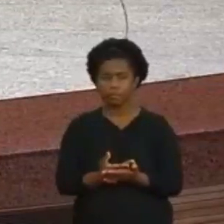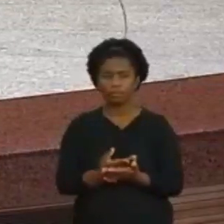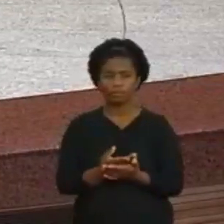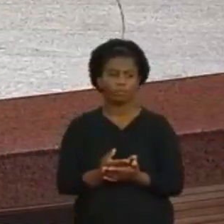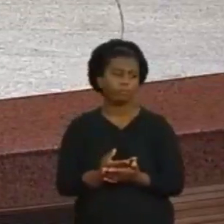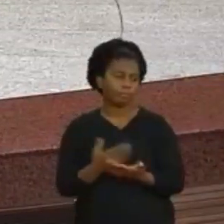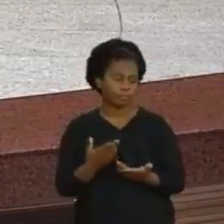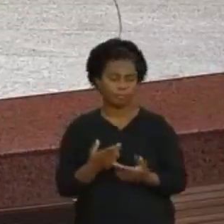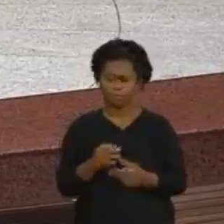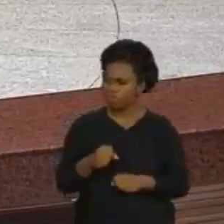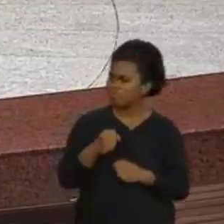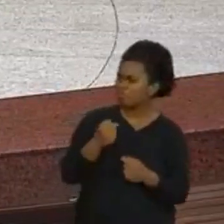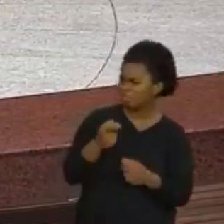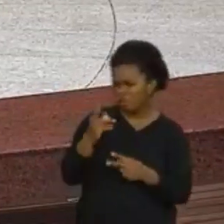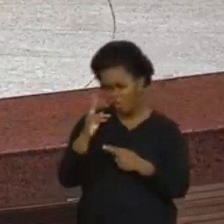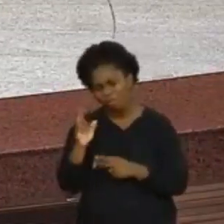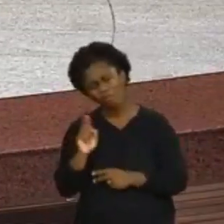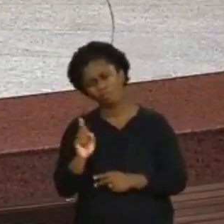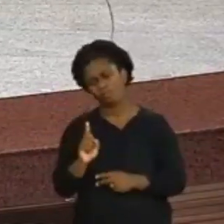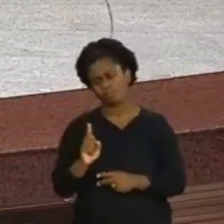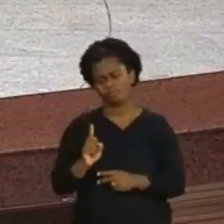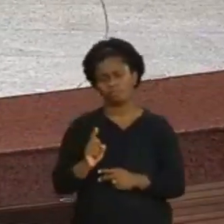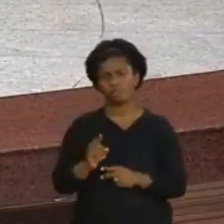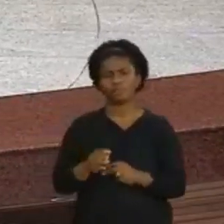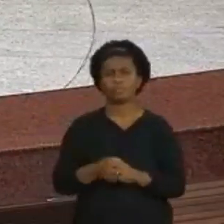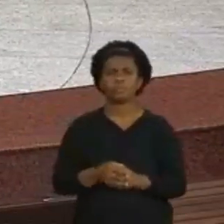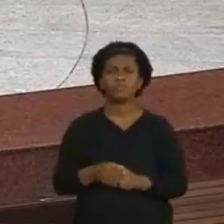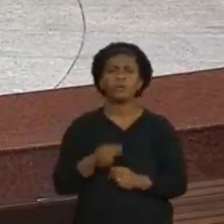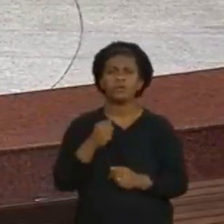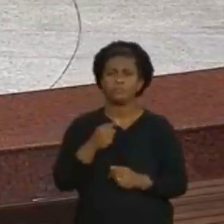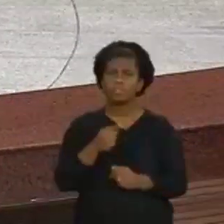preste atenção. Você acredita nesse amor?